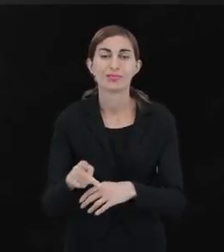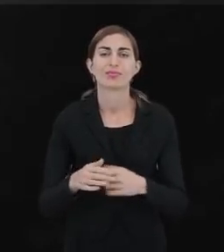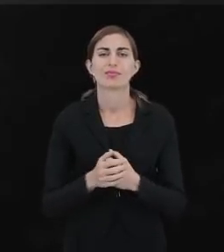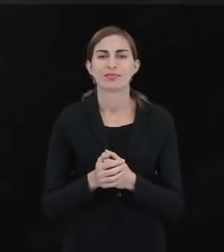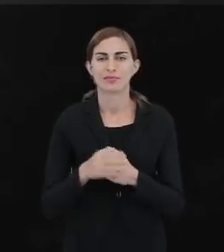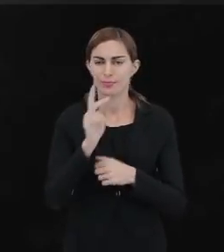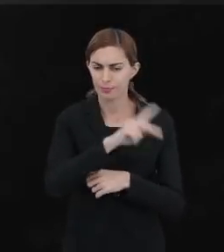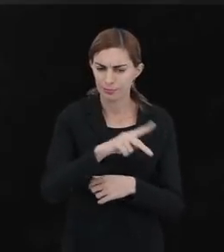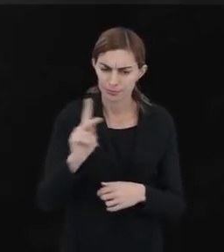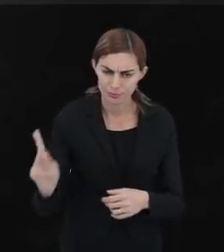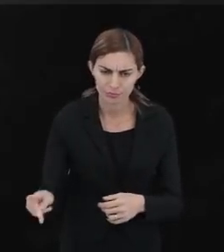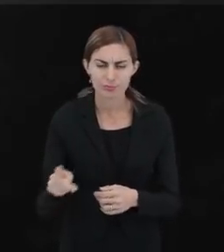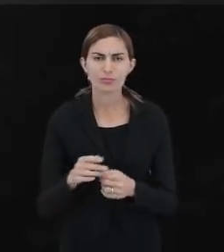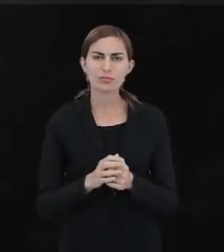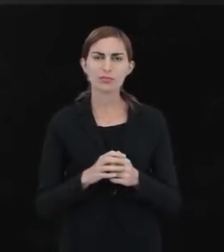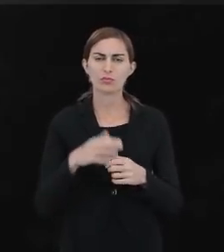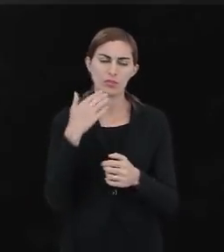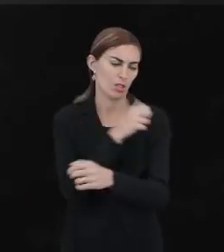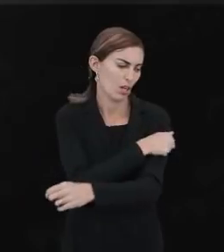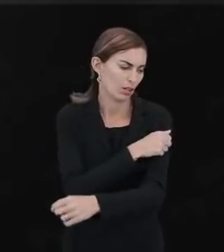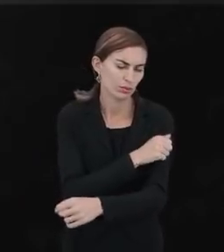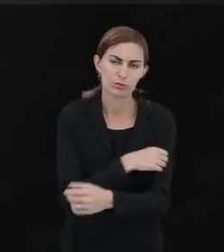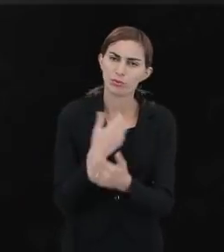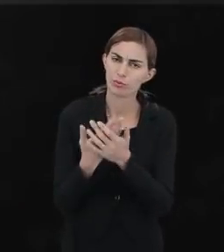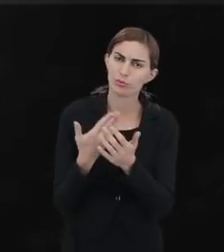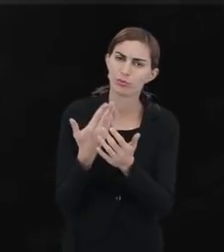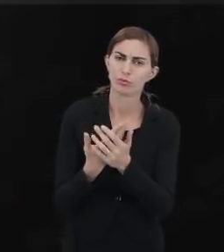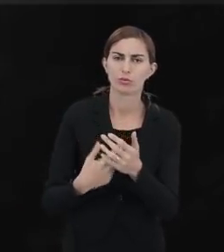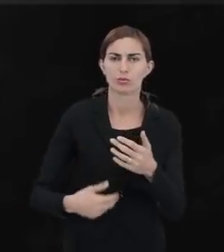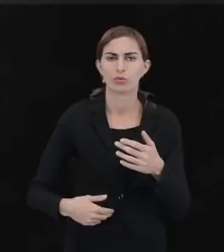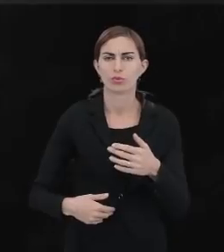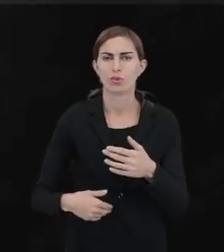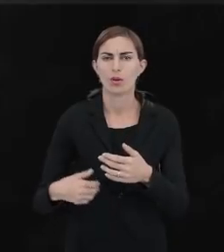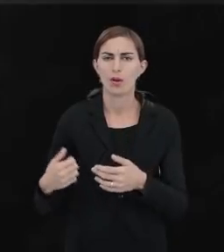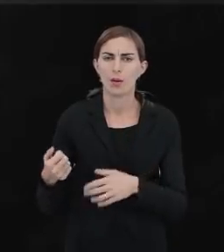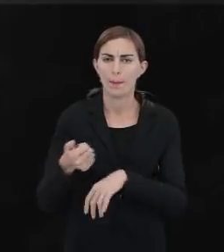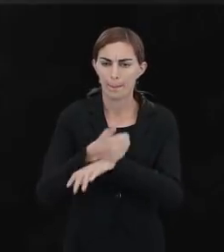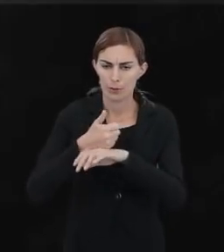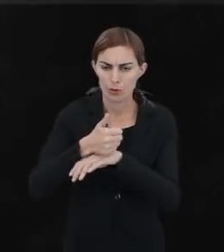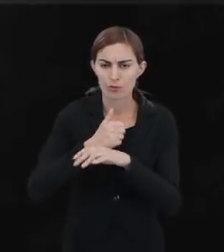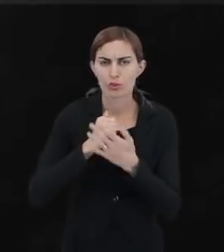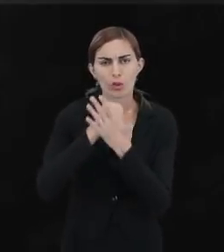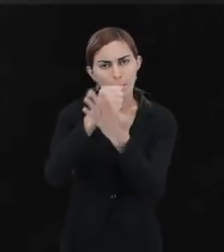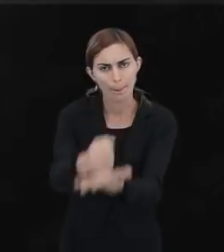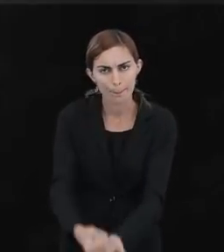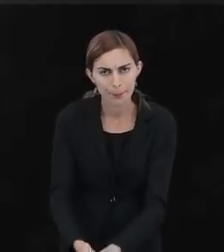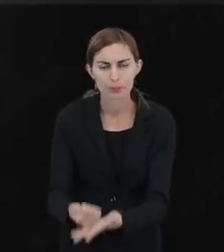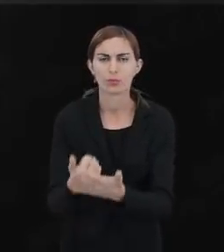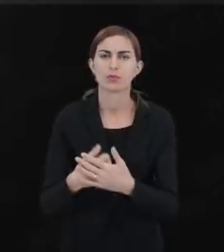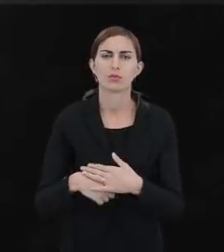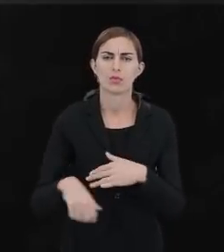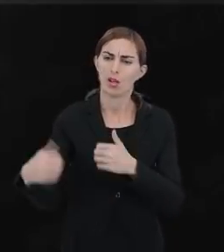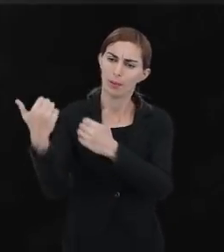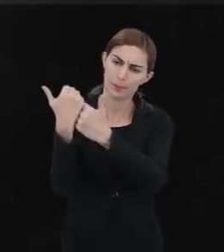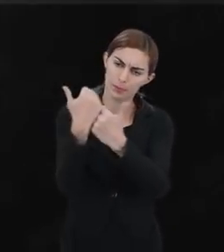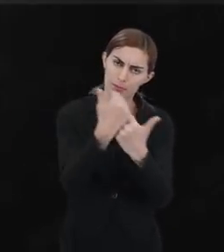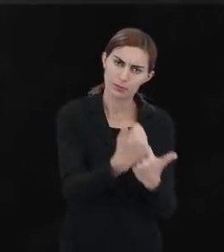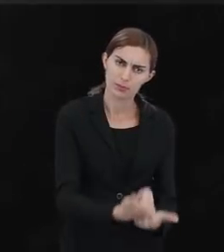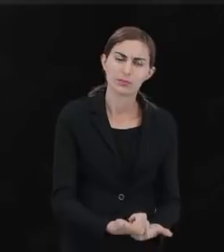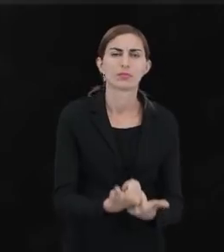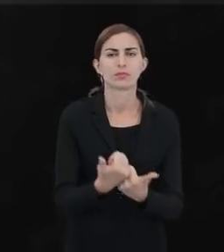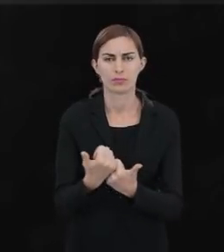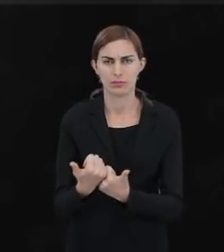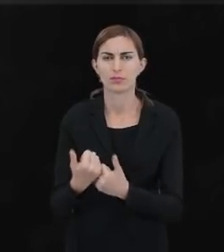os professores os estudantes os profissionais de apoio daquela escola a representação